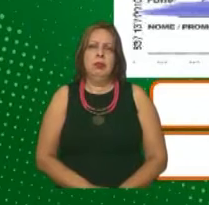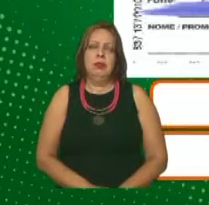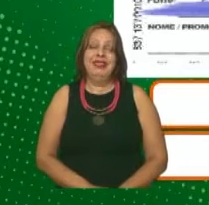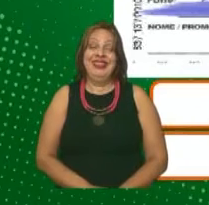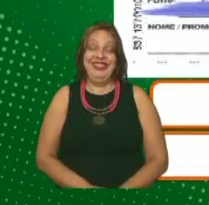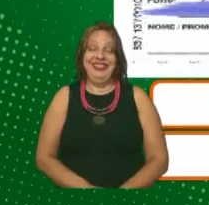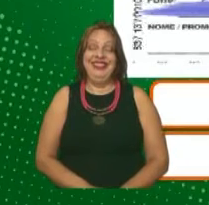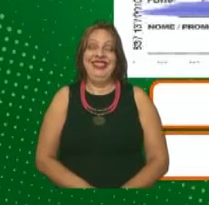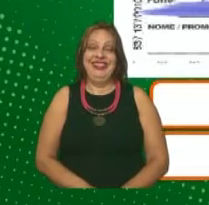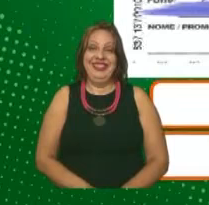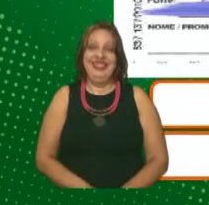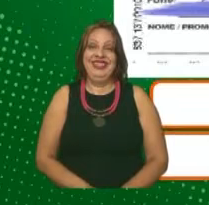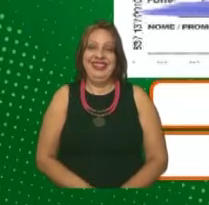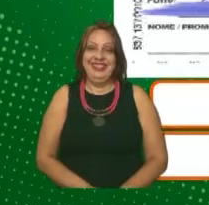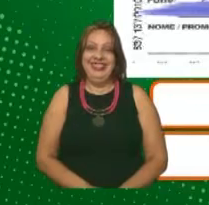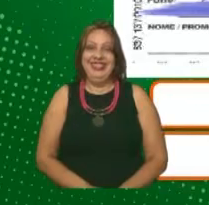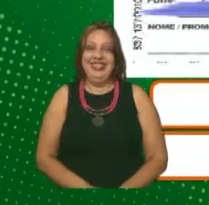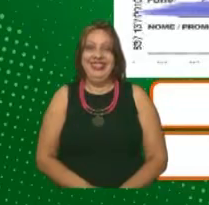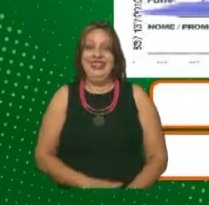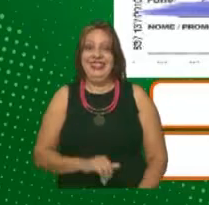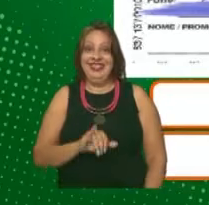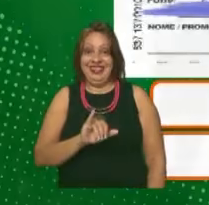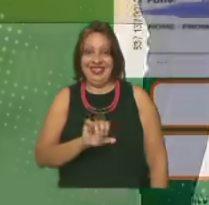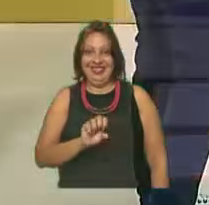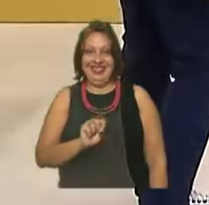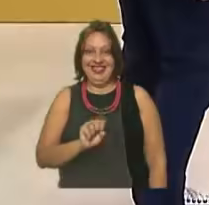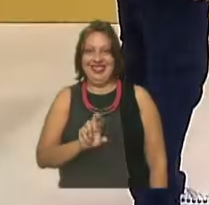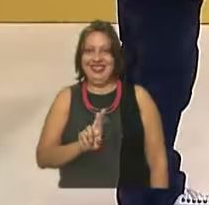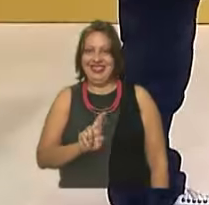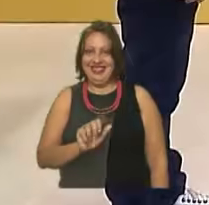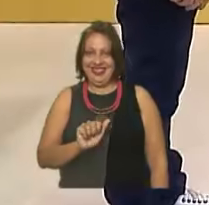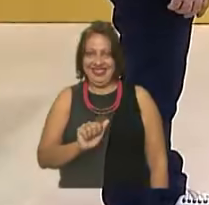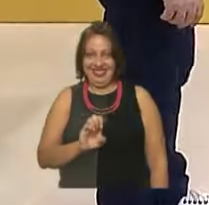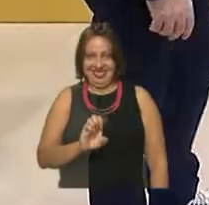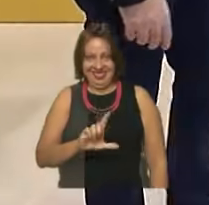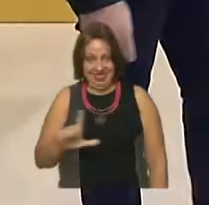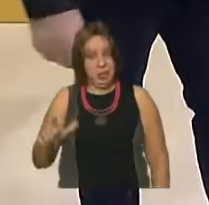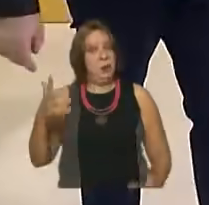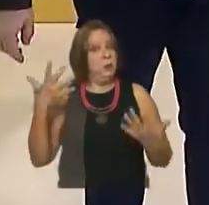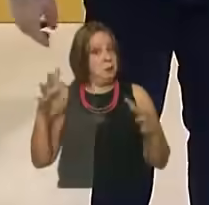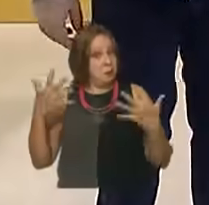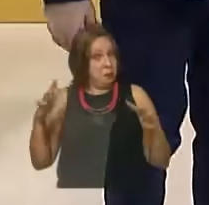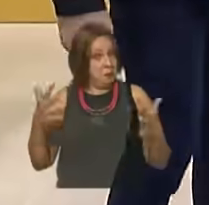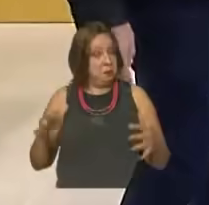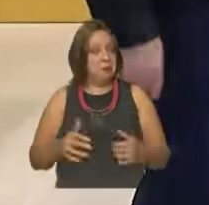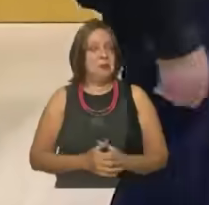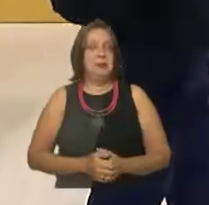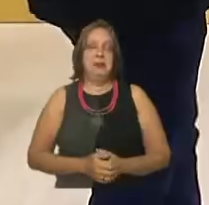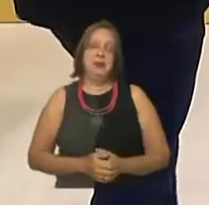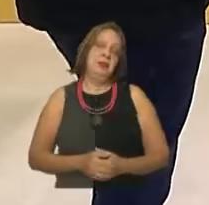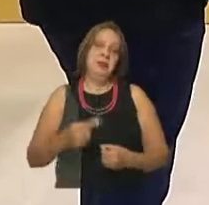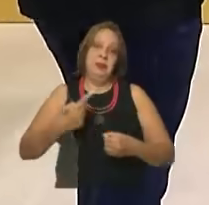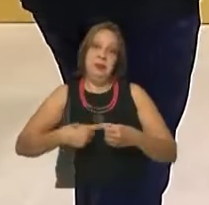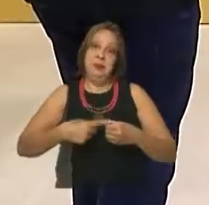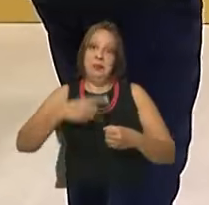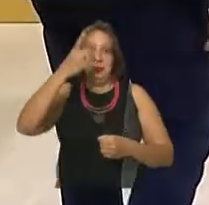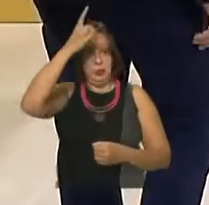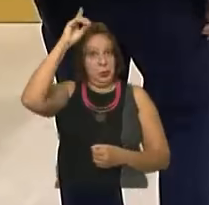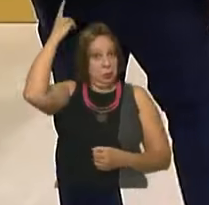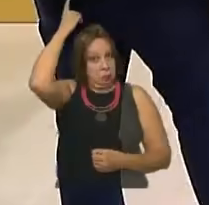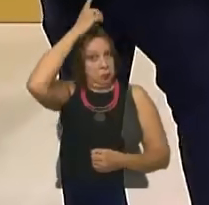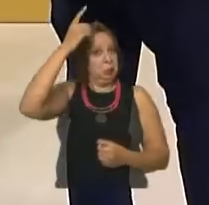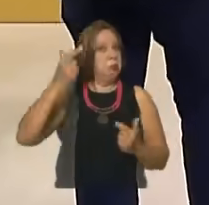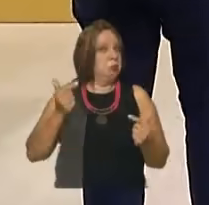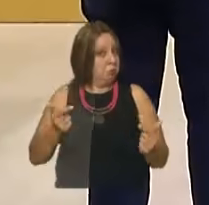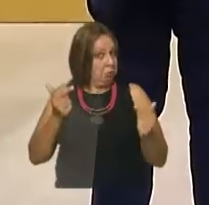só, Regional Capela, Israel. Parabéns! Dores, cidade pé quente, né? Vamos lá para mais um? Tá chegando